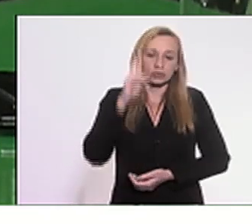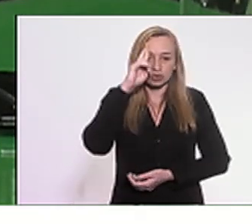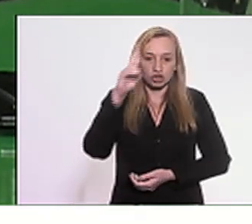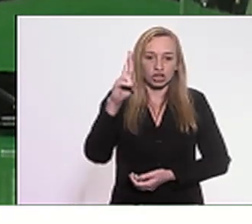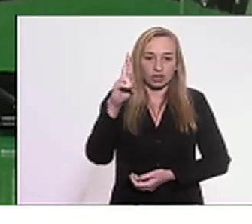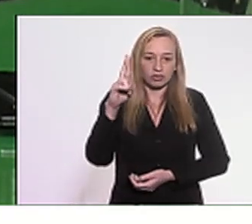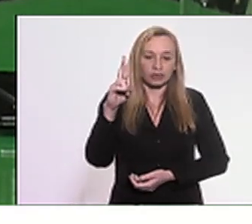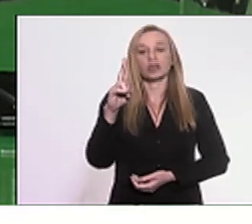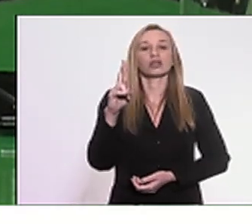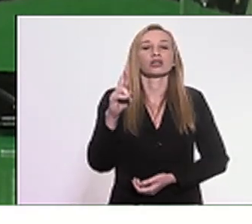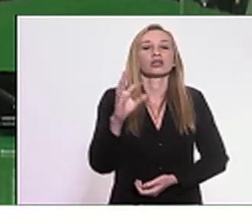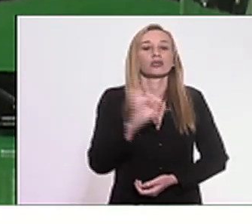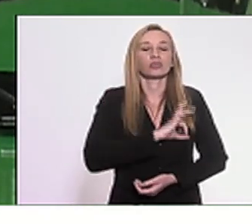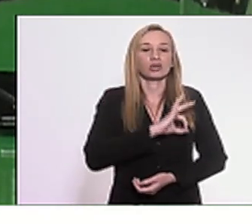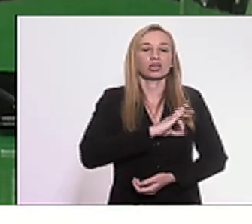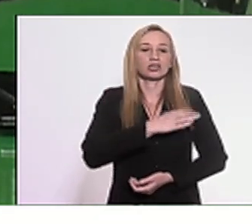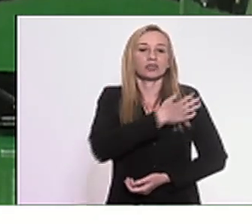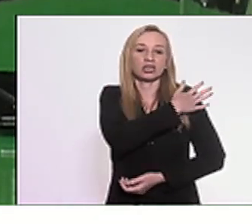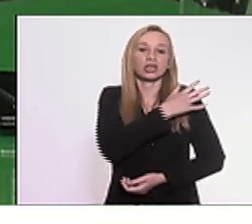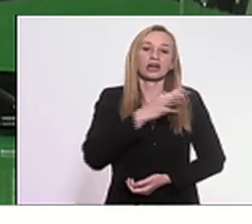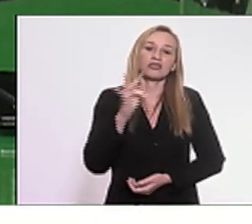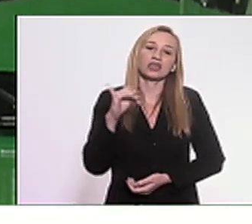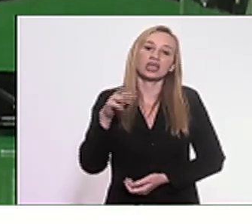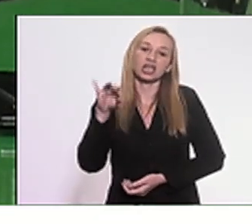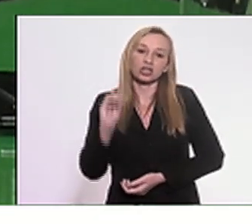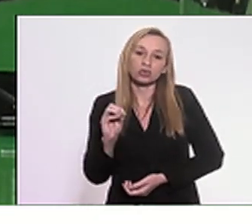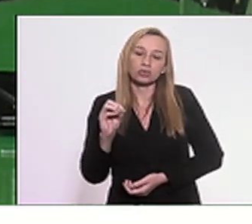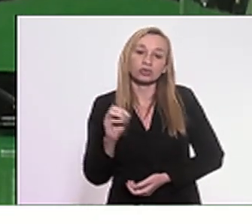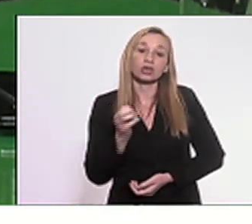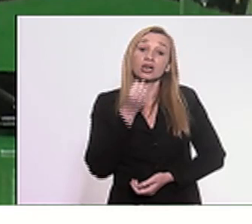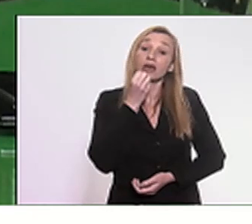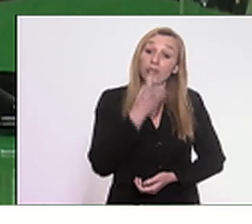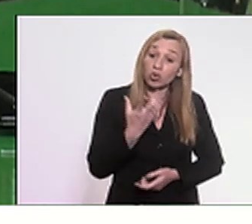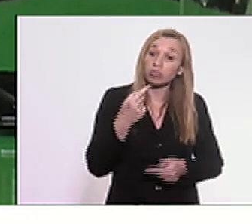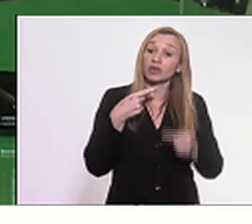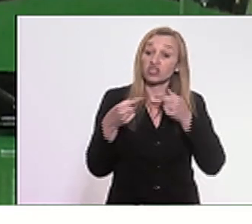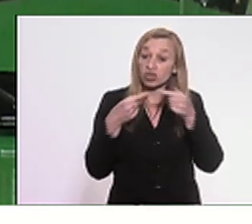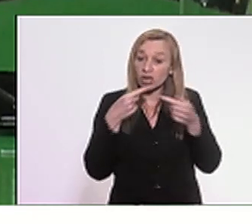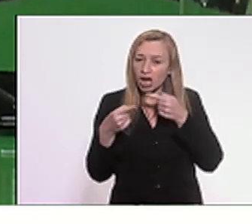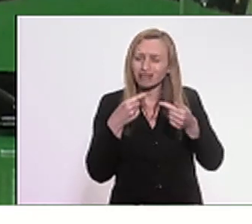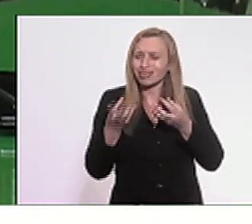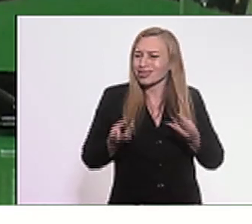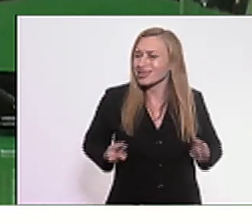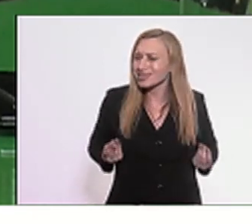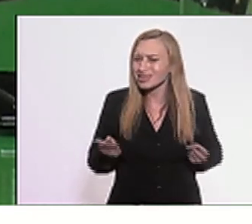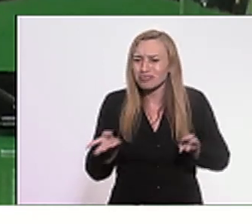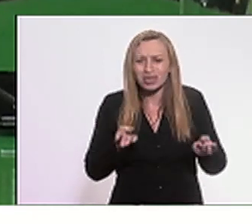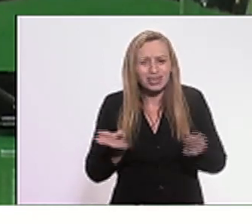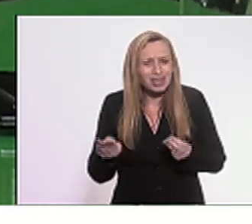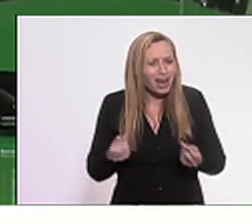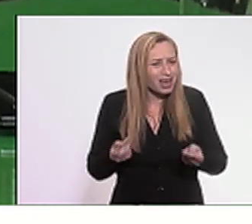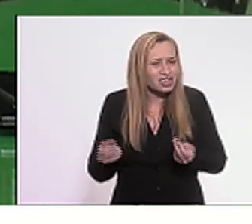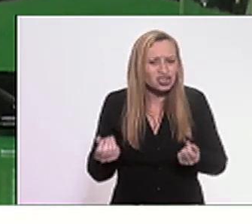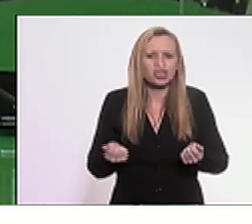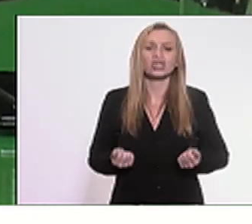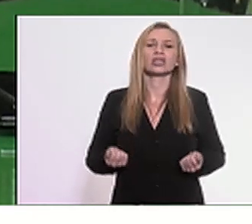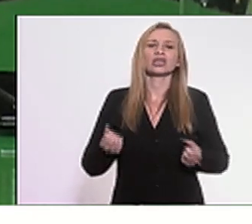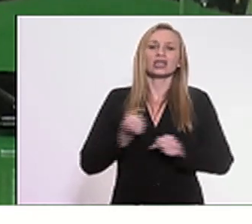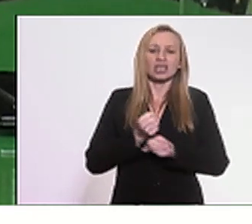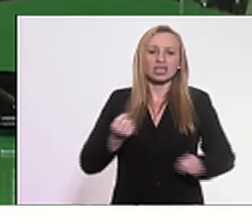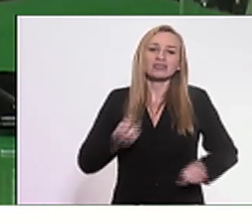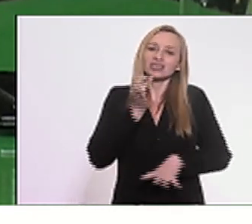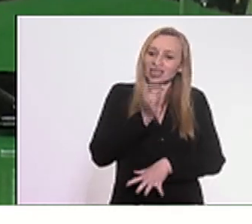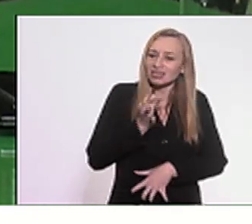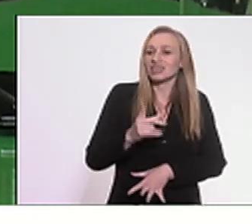Figueiredo. Ele é um comandante de muito diálogo, né, um comandante que tem uma sensibilidade muito grande. É óbvio que eu tenho certeza que ele